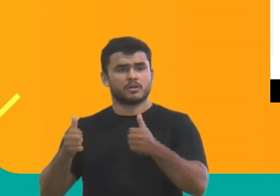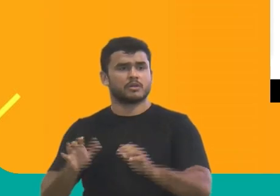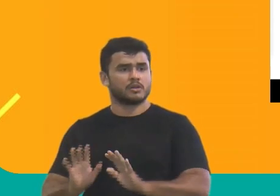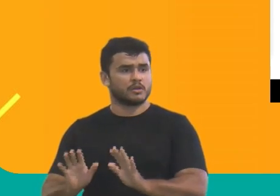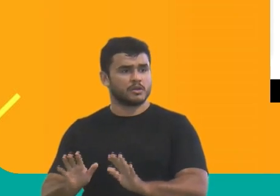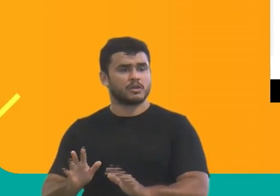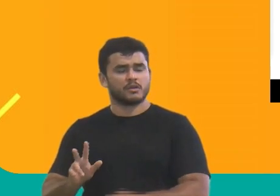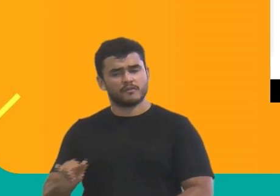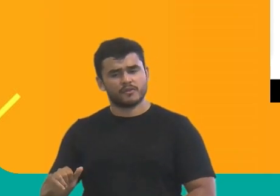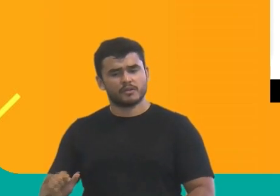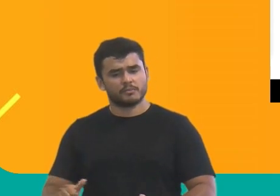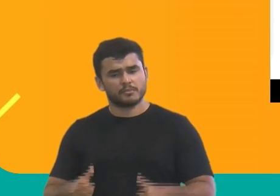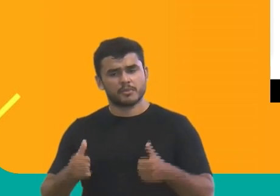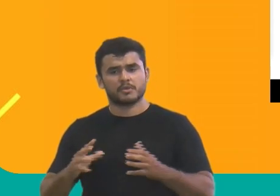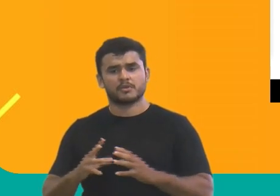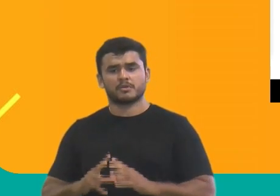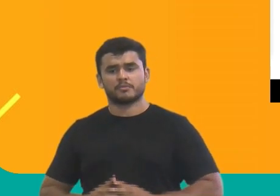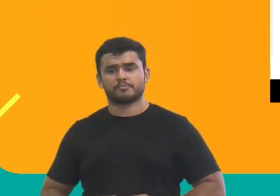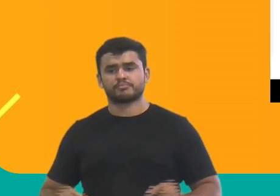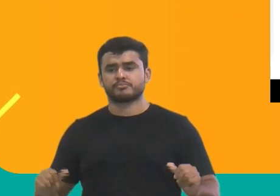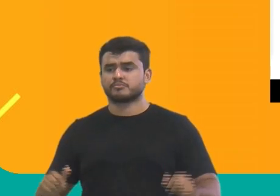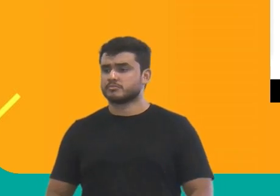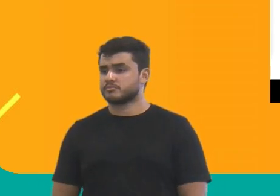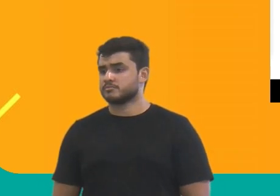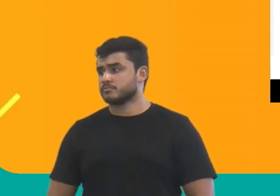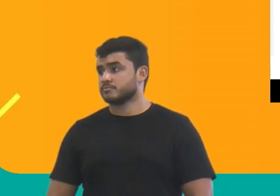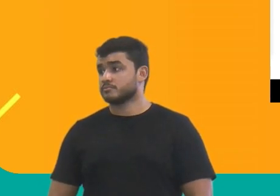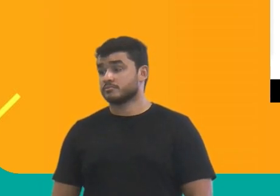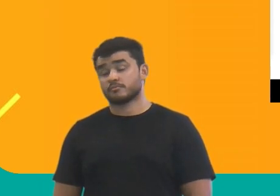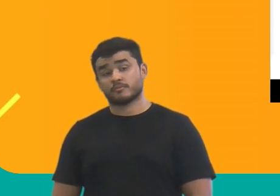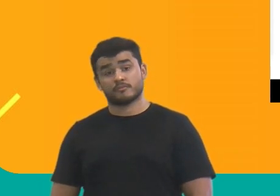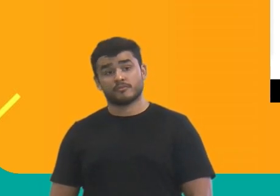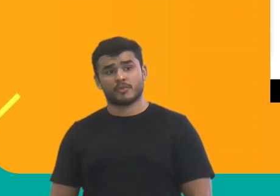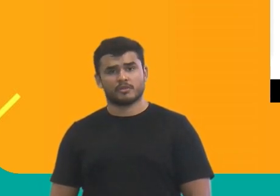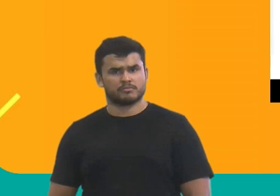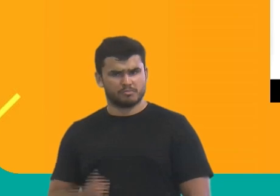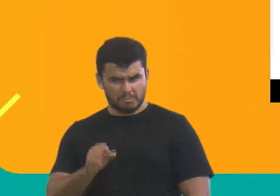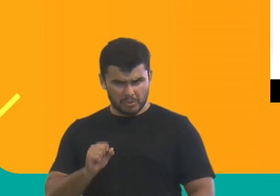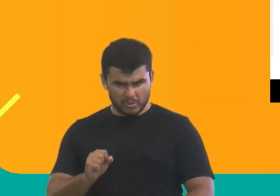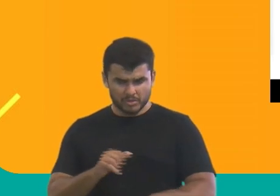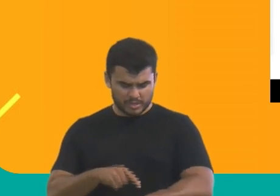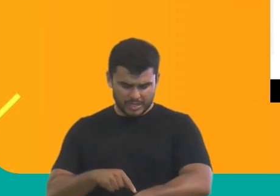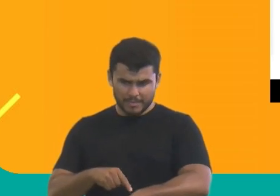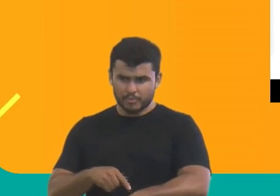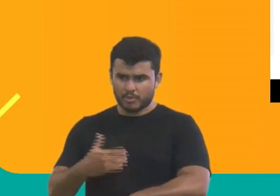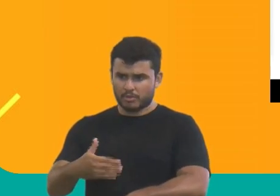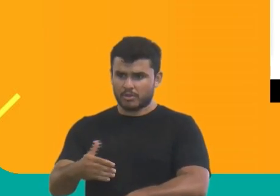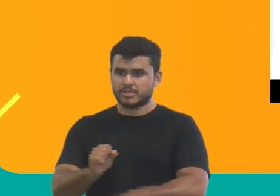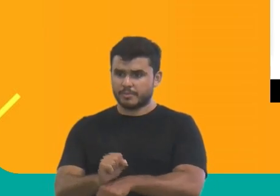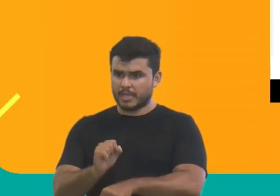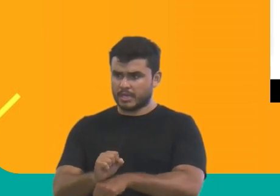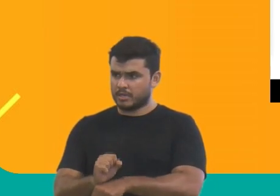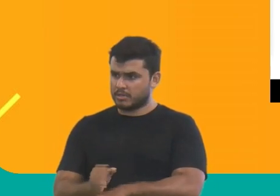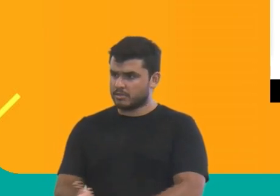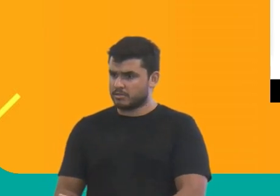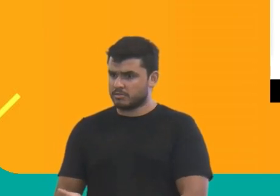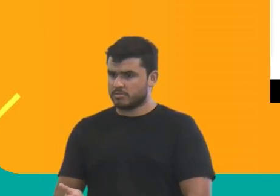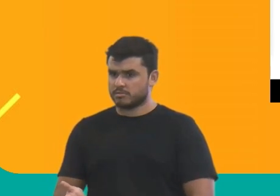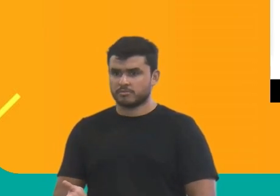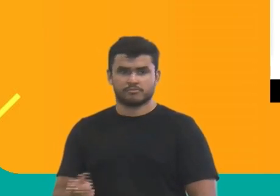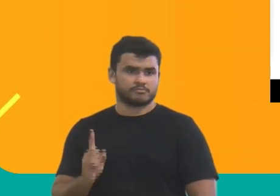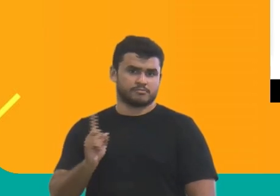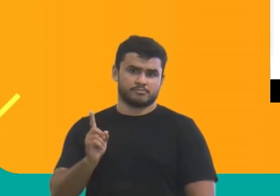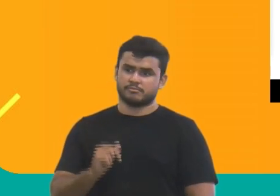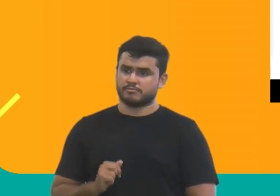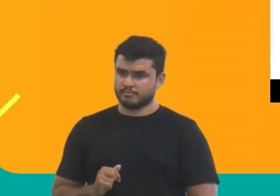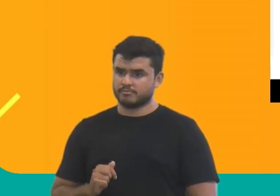Já passa. Já passa. E a gente sabe que não é assim. Por mais que muitas dessas vezes, eu já ouvi a frase,